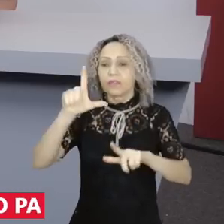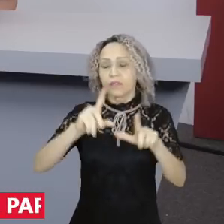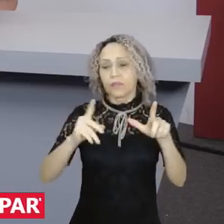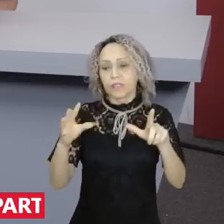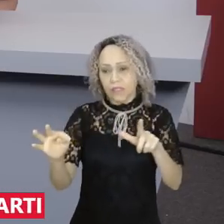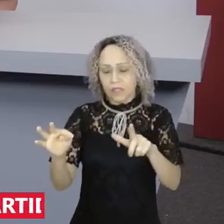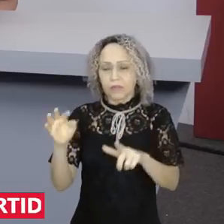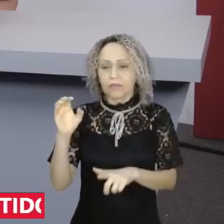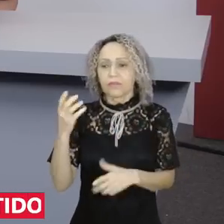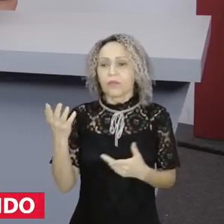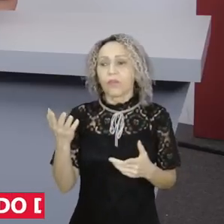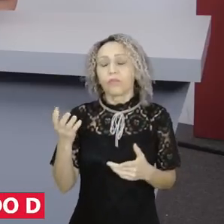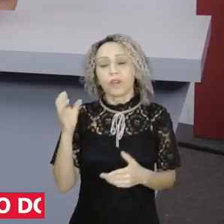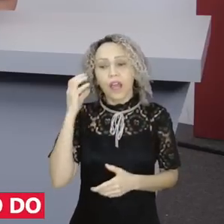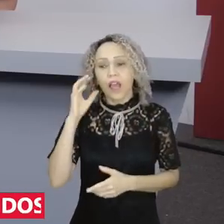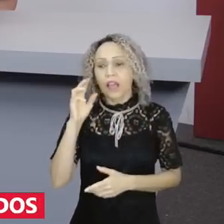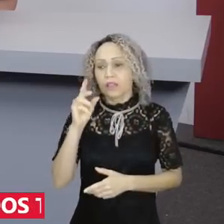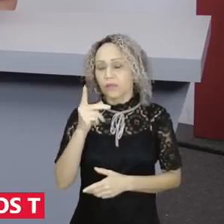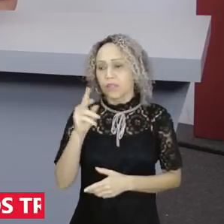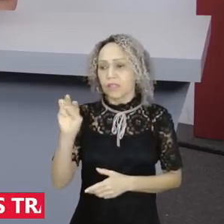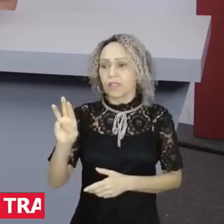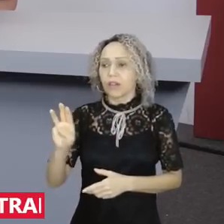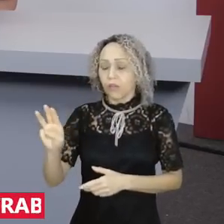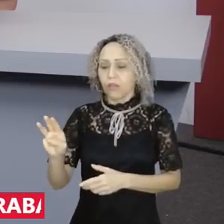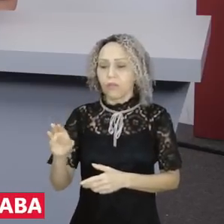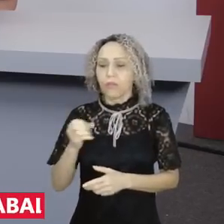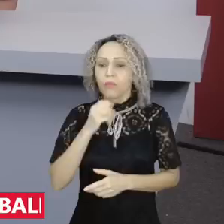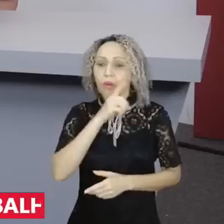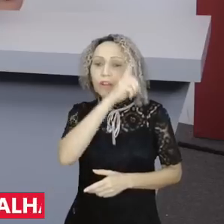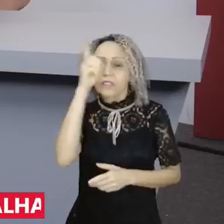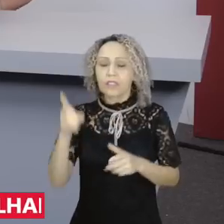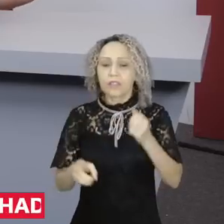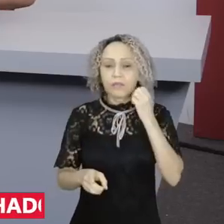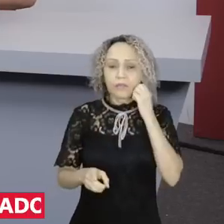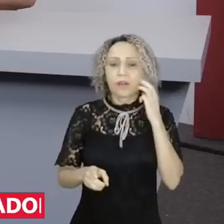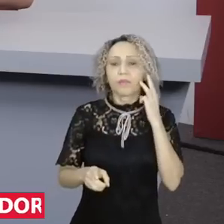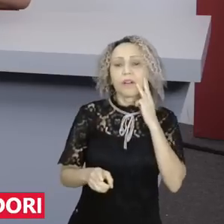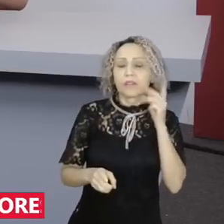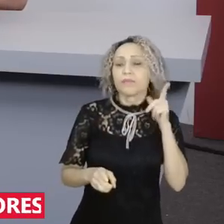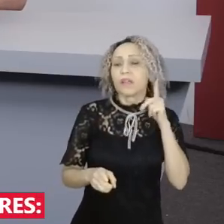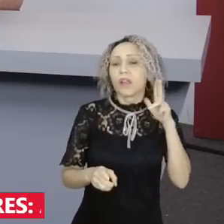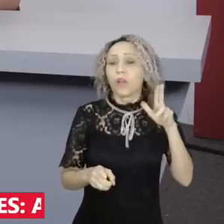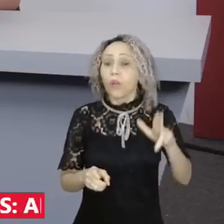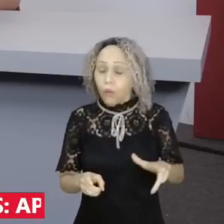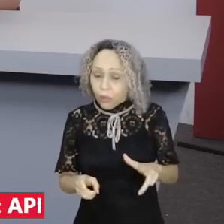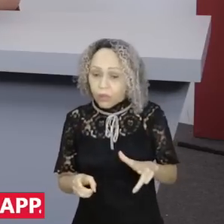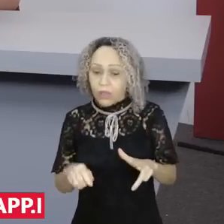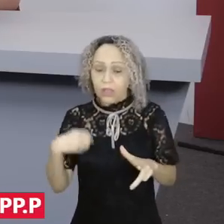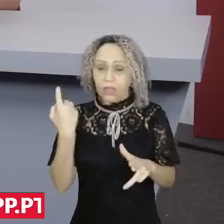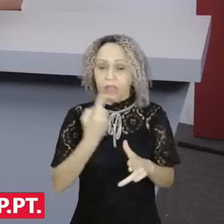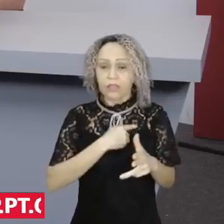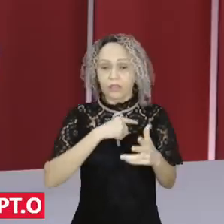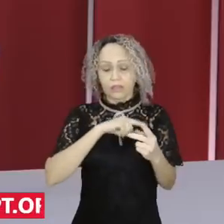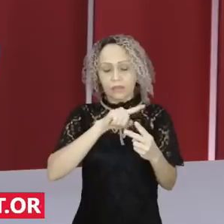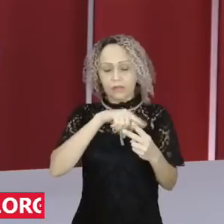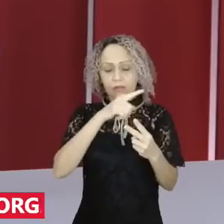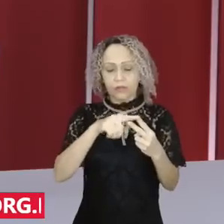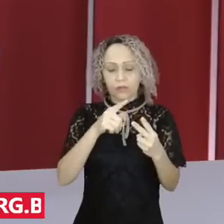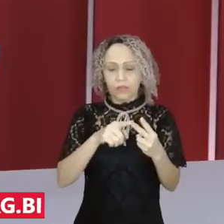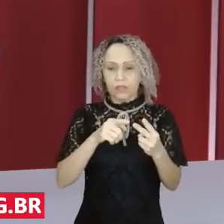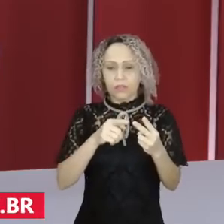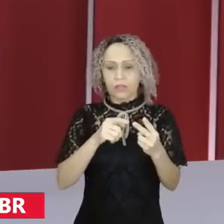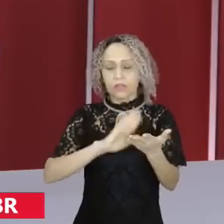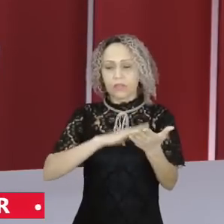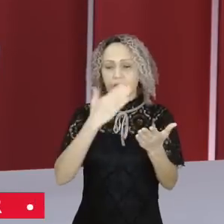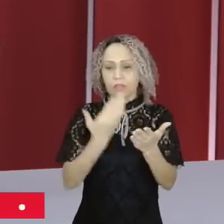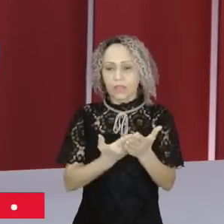web. Bom dia para Lúcia, para Márcia, nossas intérpretes que apresentam este jornal em língua brasileira de sinais. Eu sou